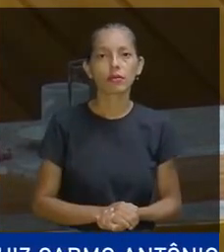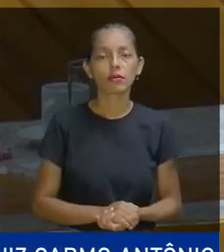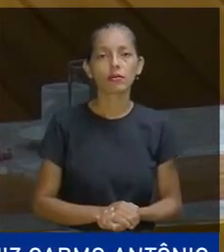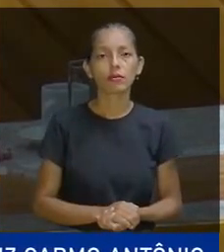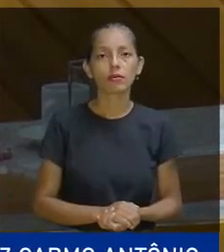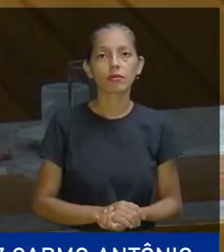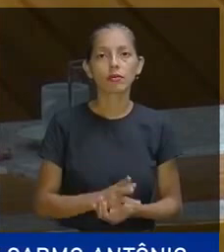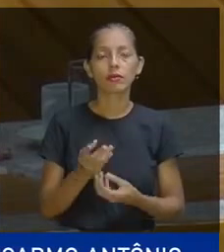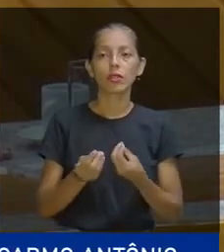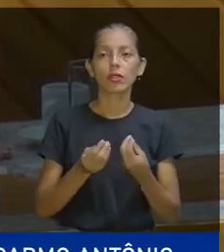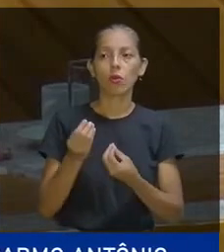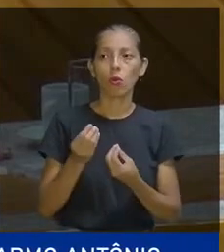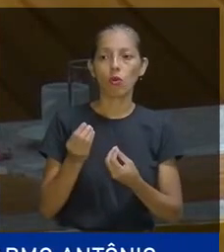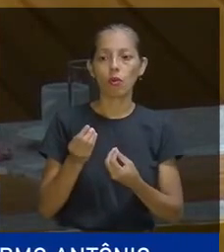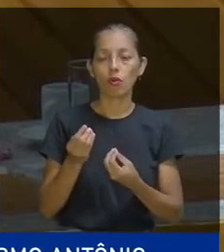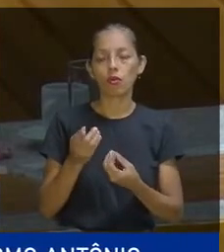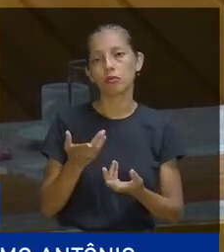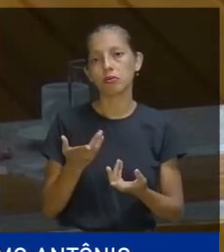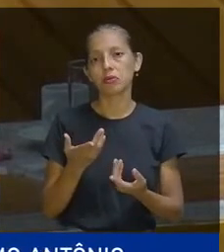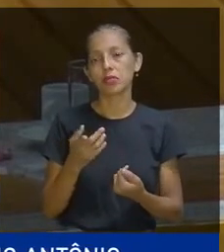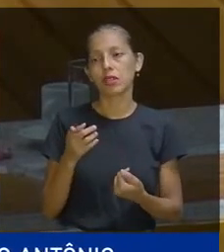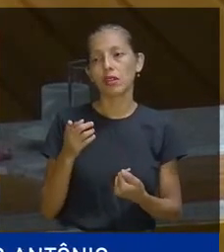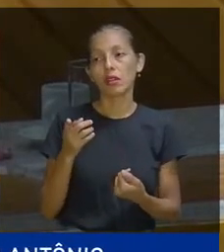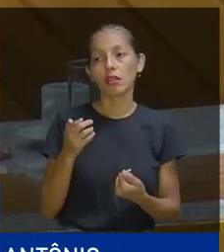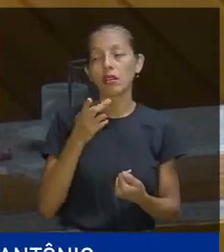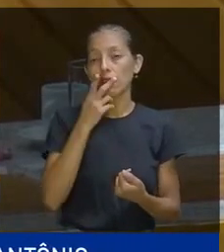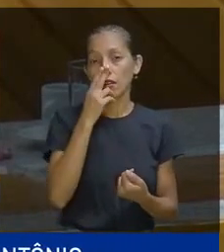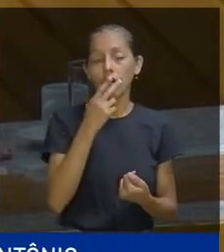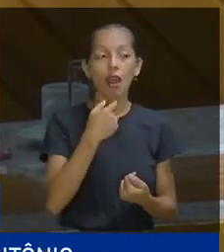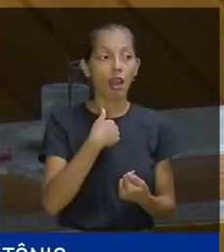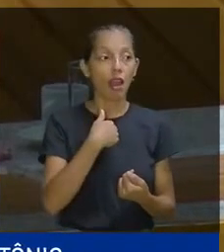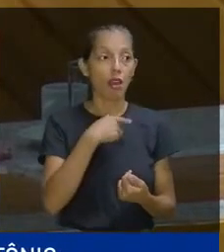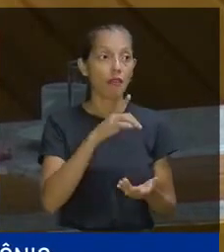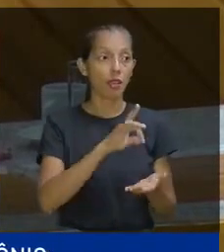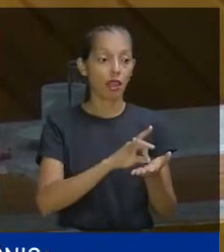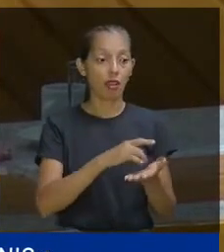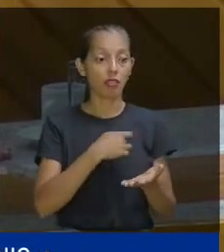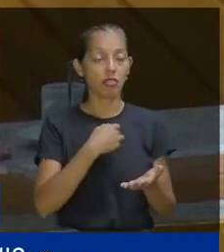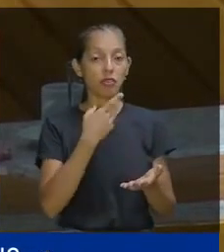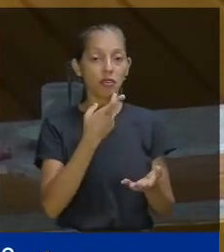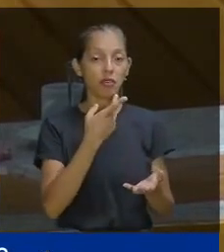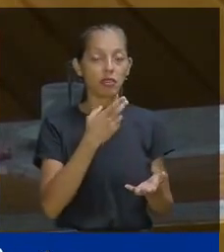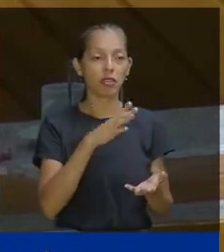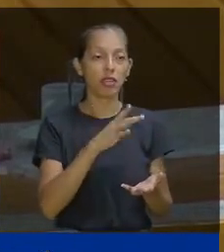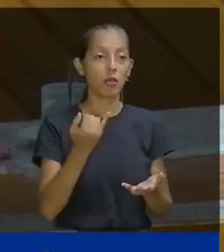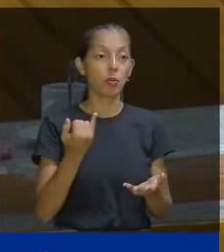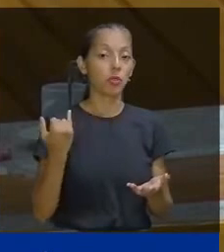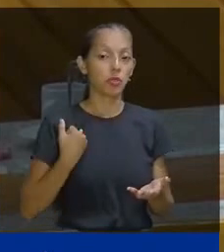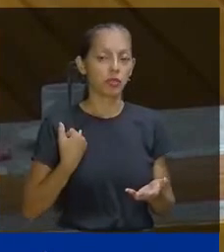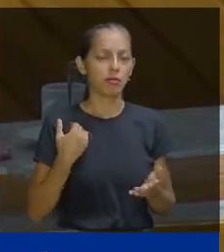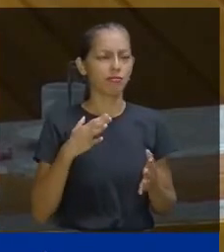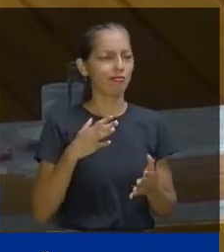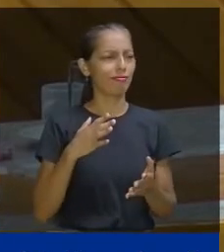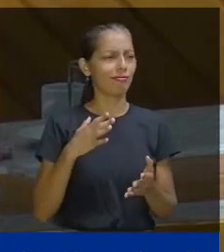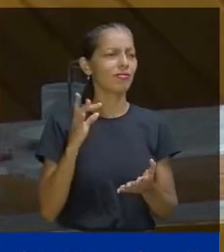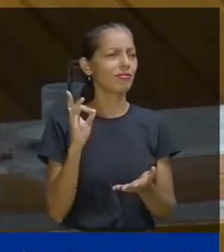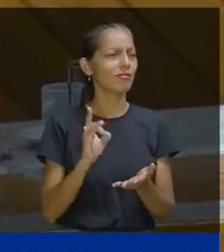registraram a ocorrência? Não tinha isso. Aí, por isso que naquela ocasião eu disse só, se tivesse ingressado com uma exceção